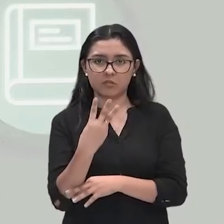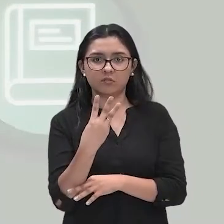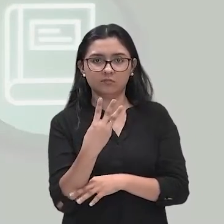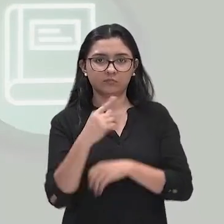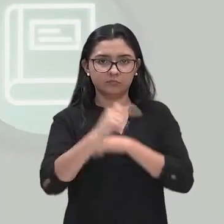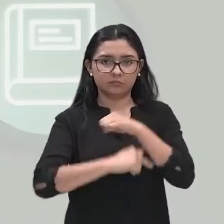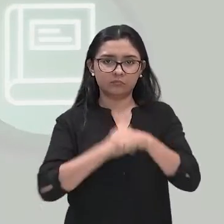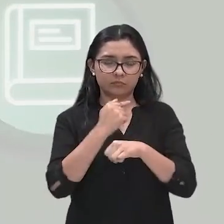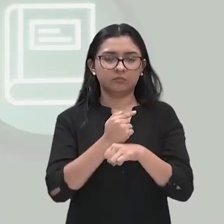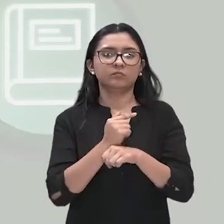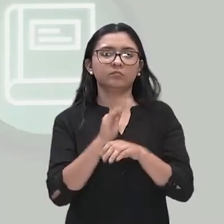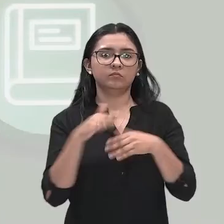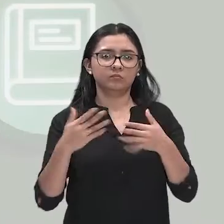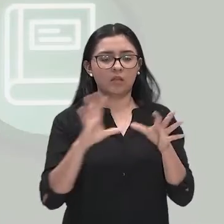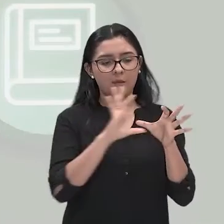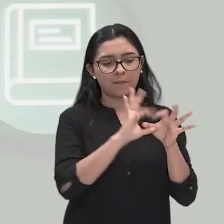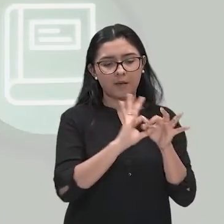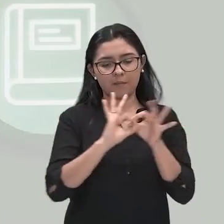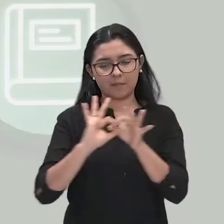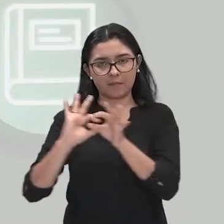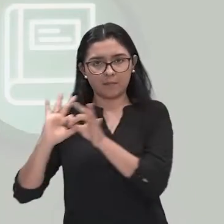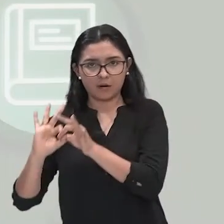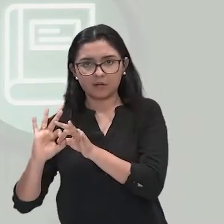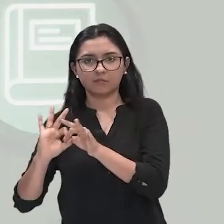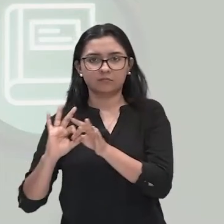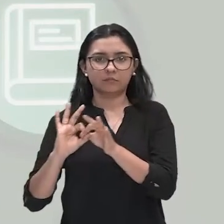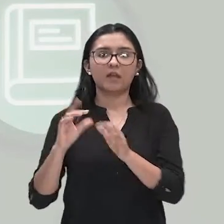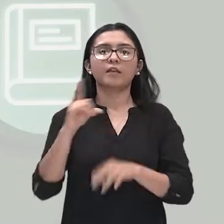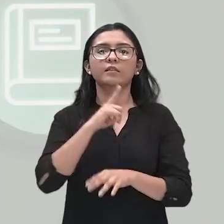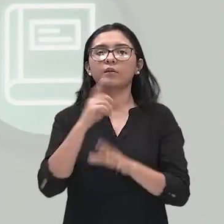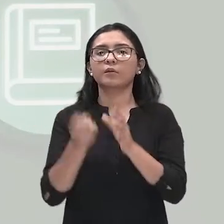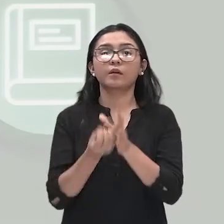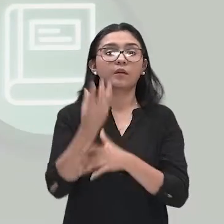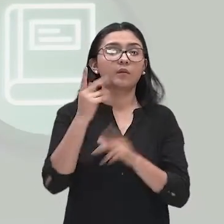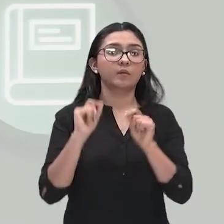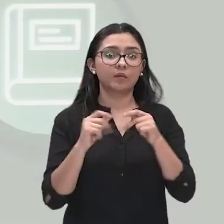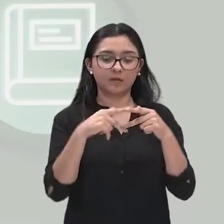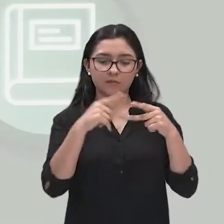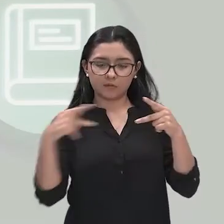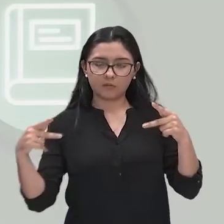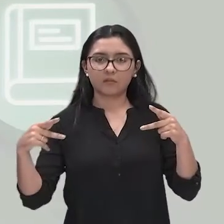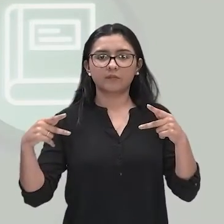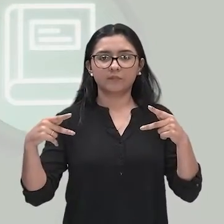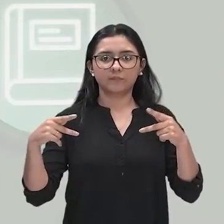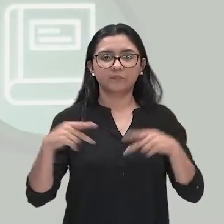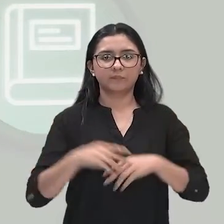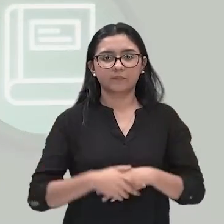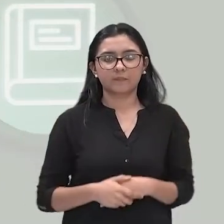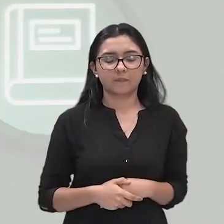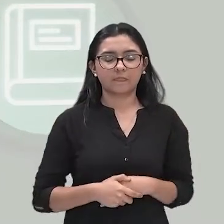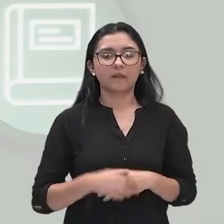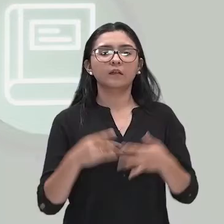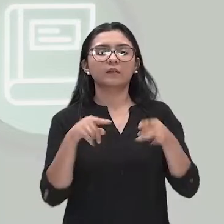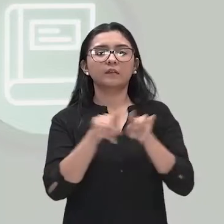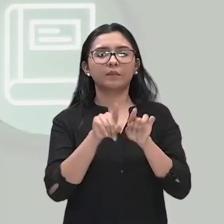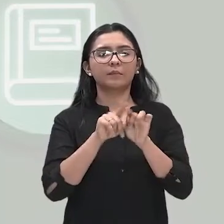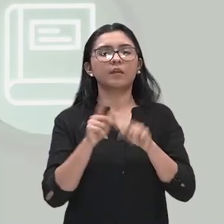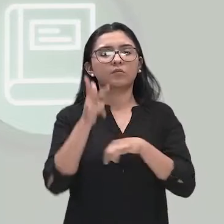carbono, vai juntando um monte de aminoácidos, a gente tem as gigantes proteínas. Eu também